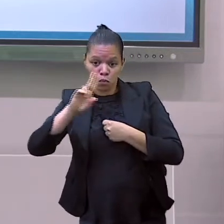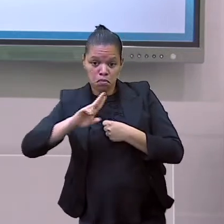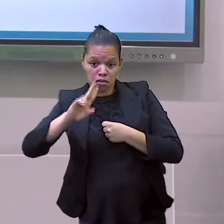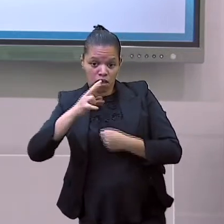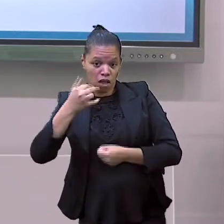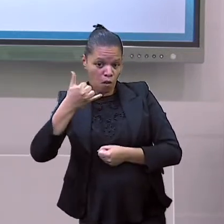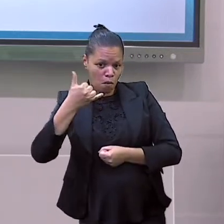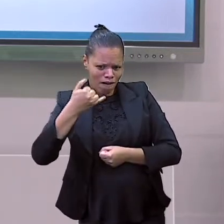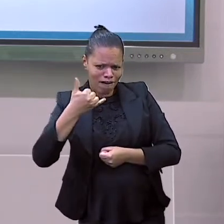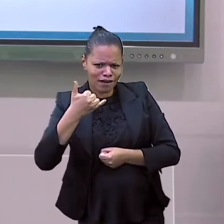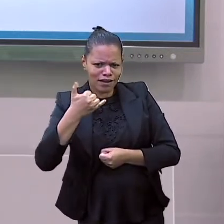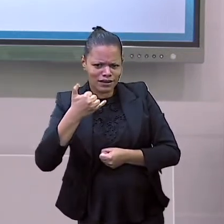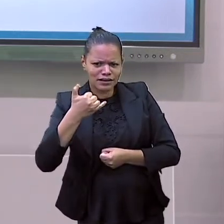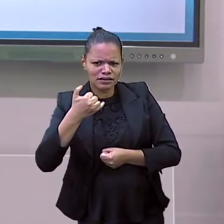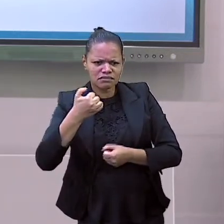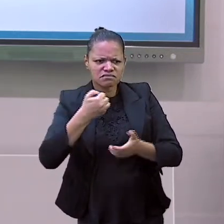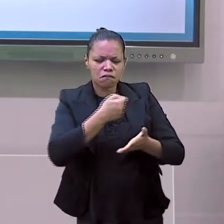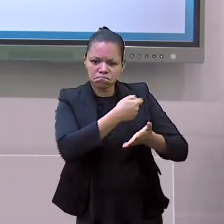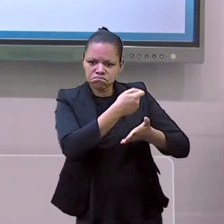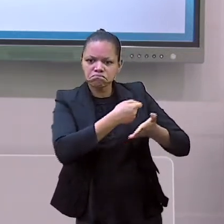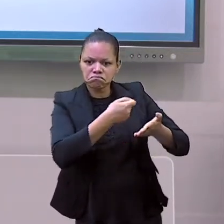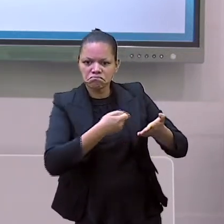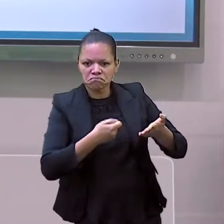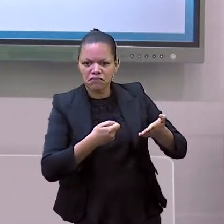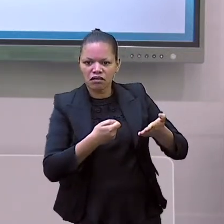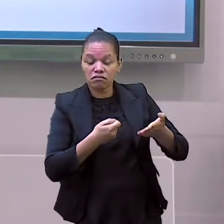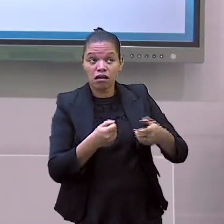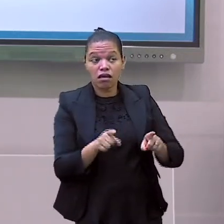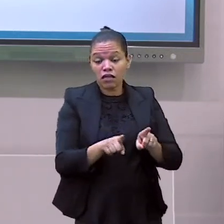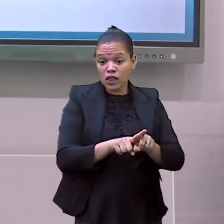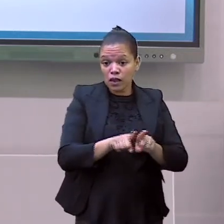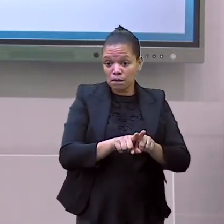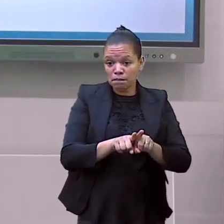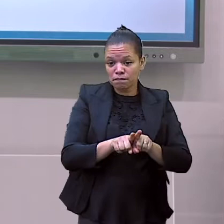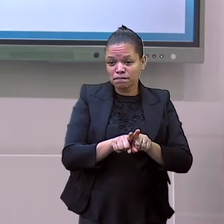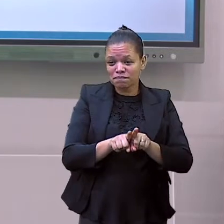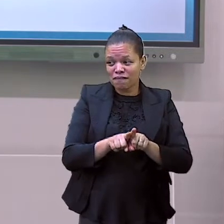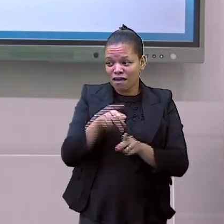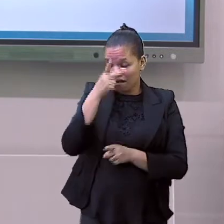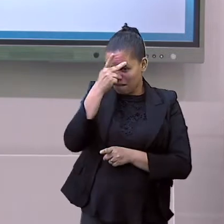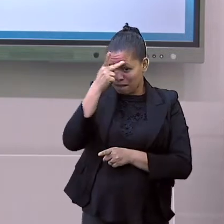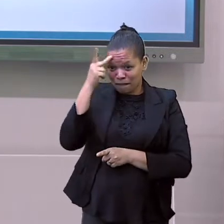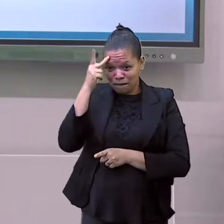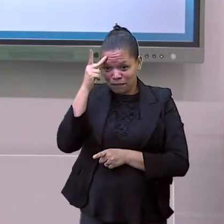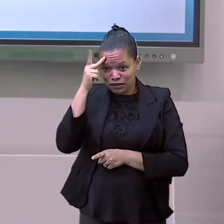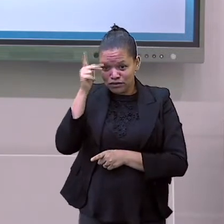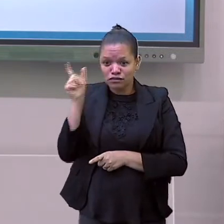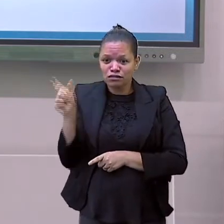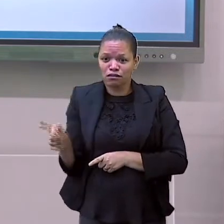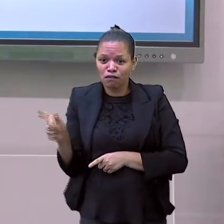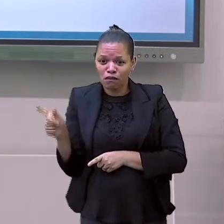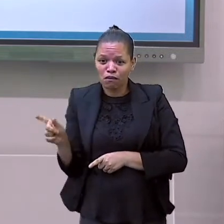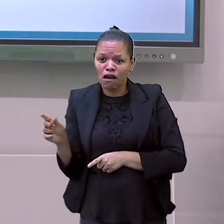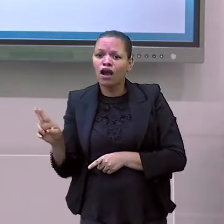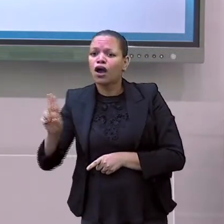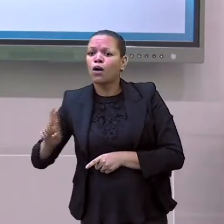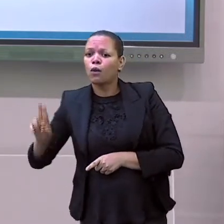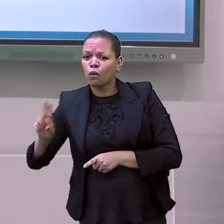em seguida outra pessoa vem utilizar esse objeto, automaticamente, se ela não tiver